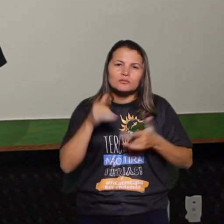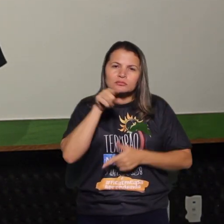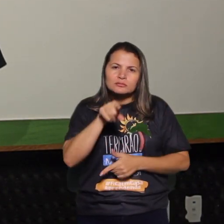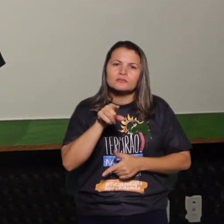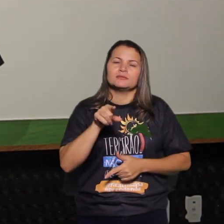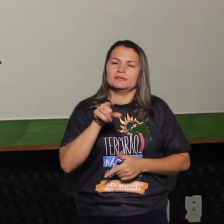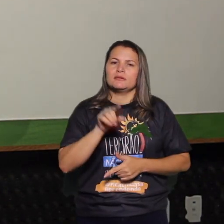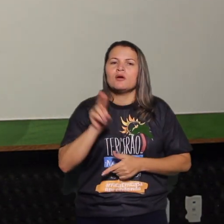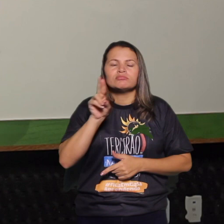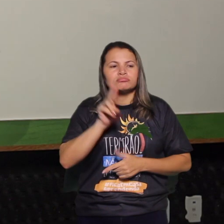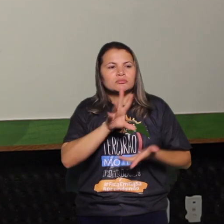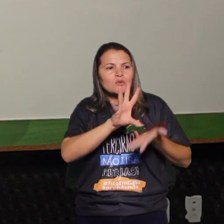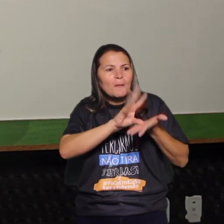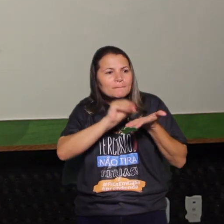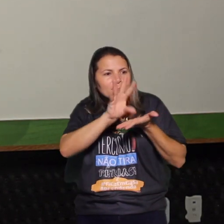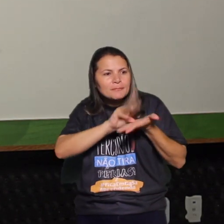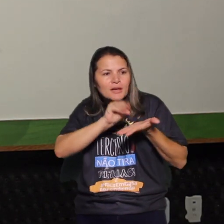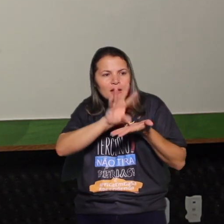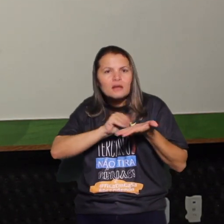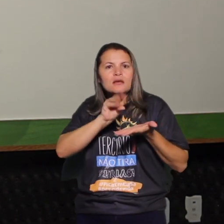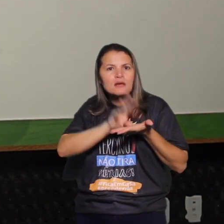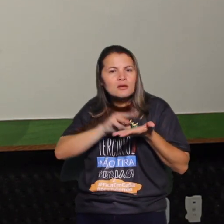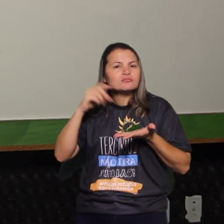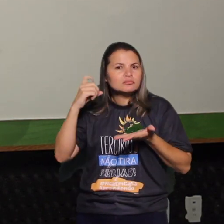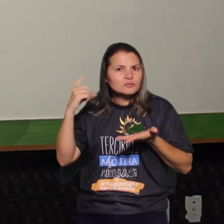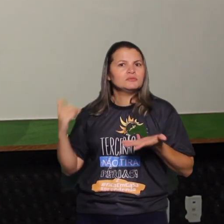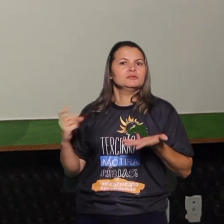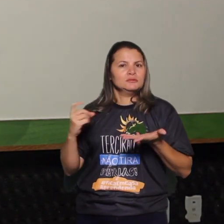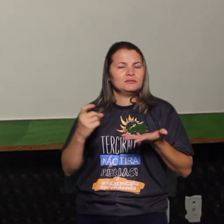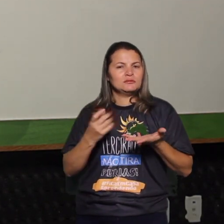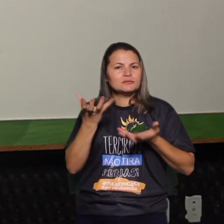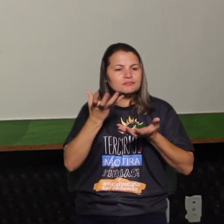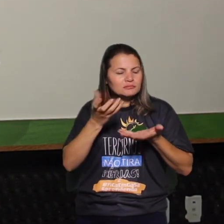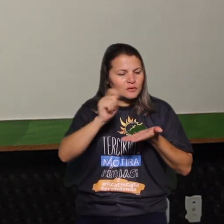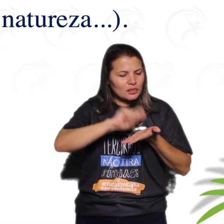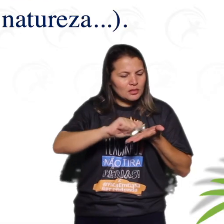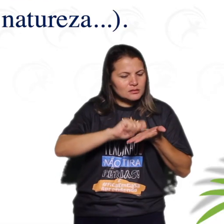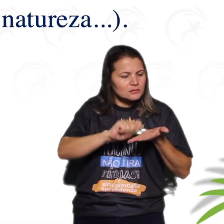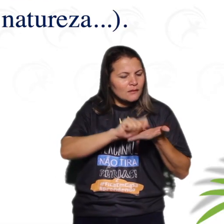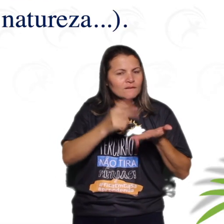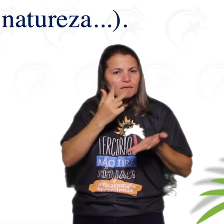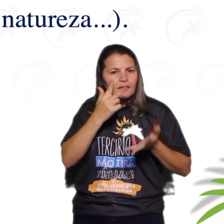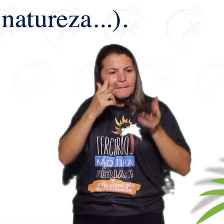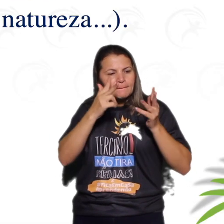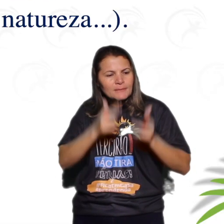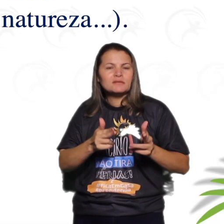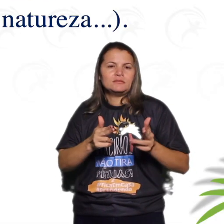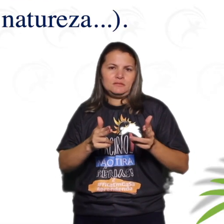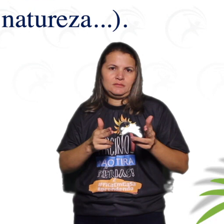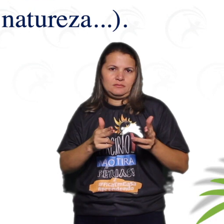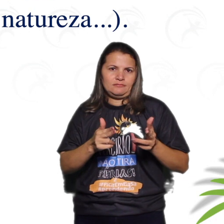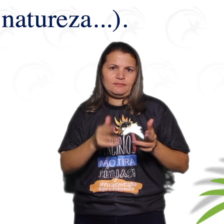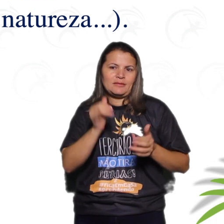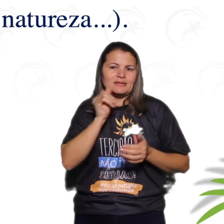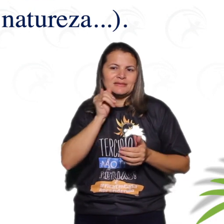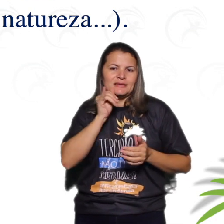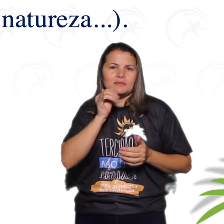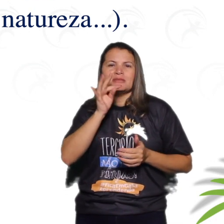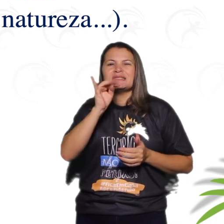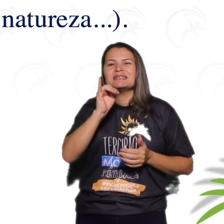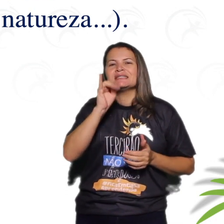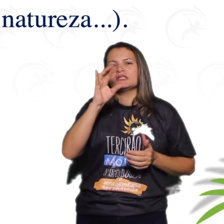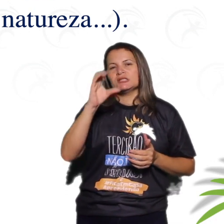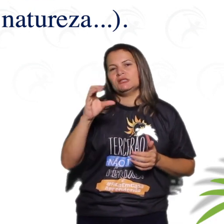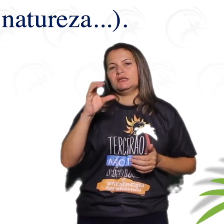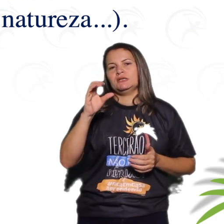os sons que existem, tentando escrever parecido. E o exemplo aí é, não aguento o tic-tac